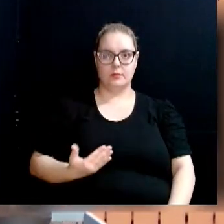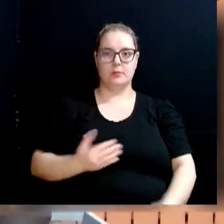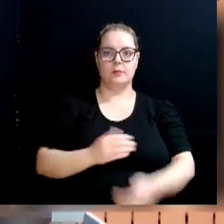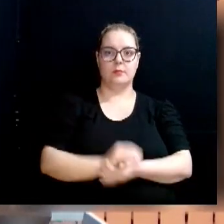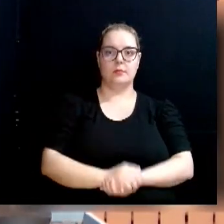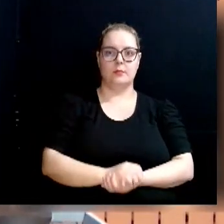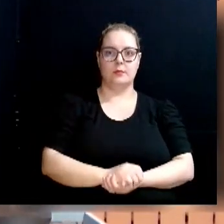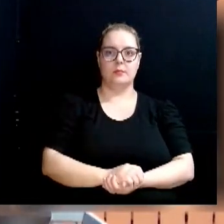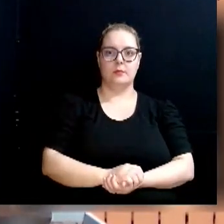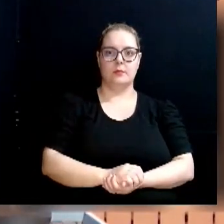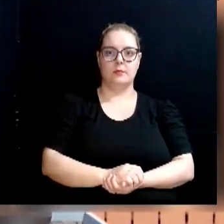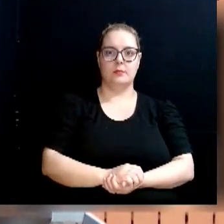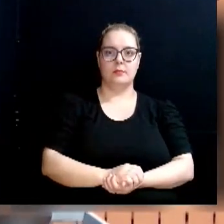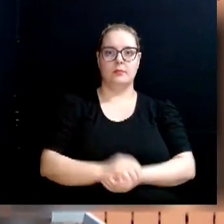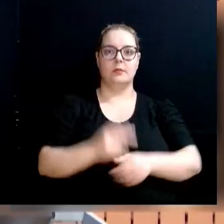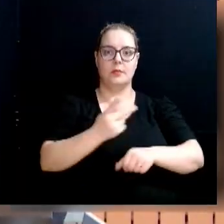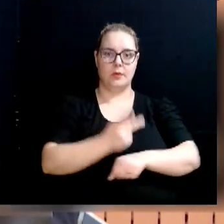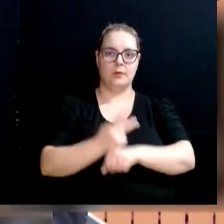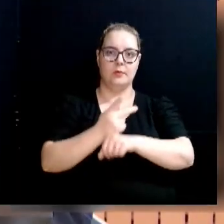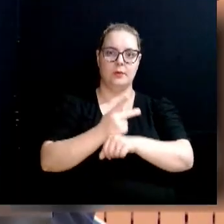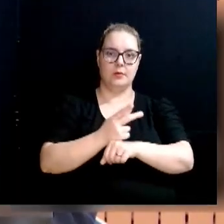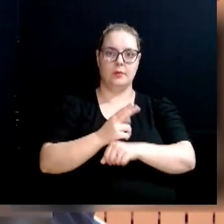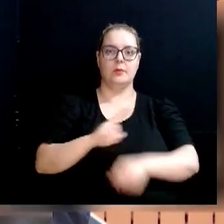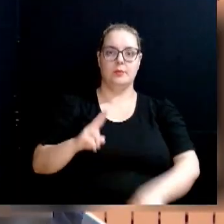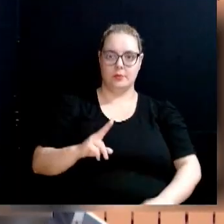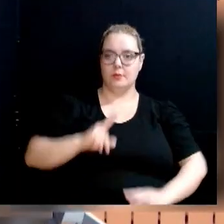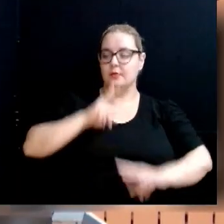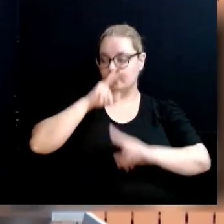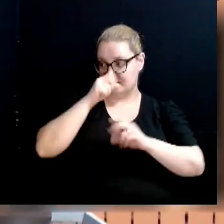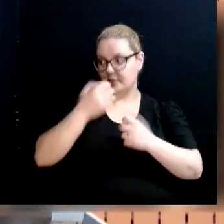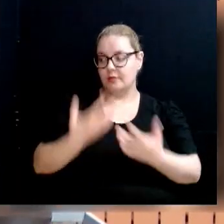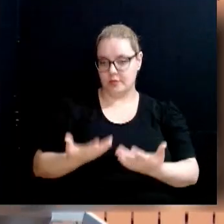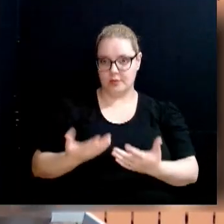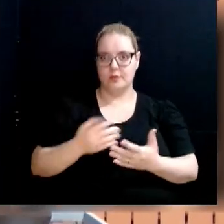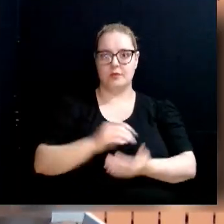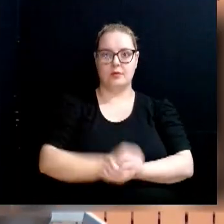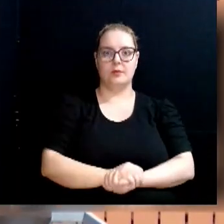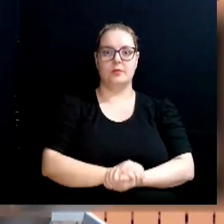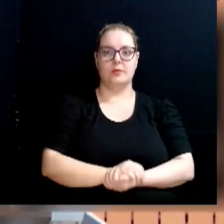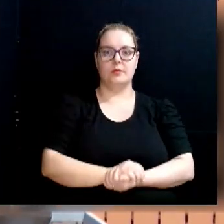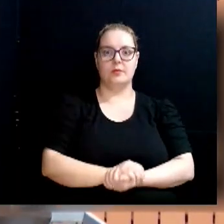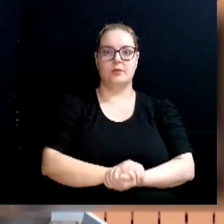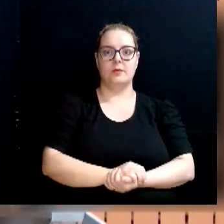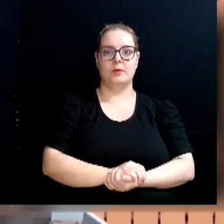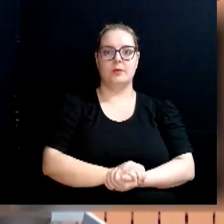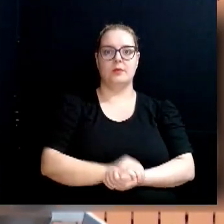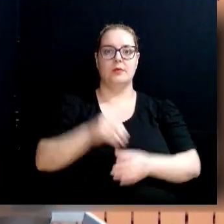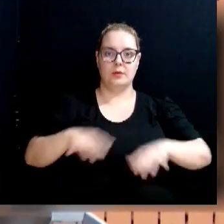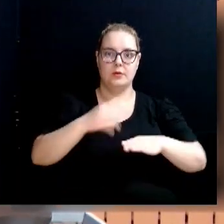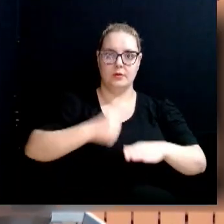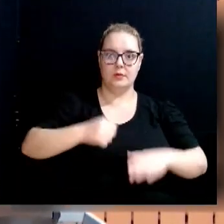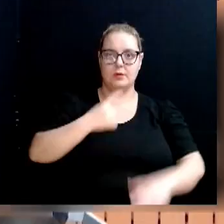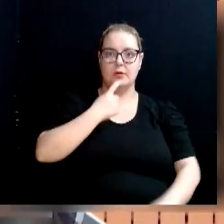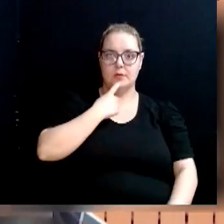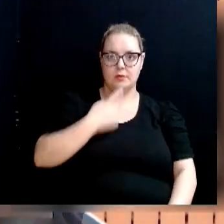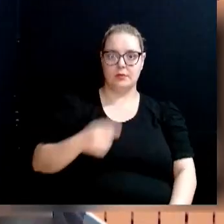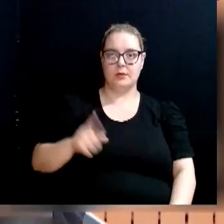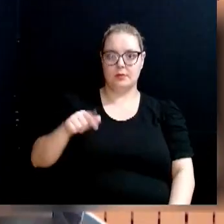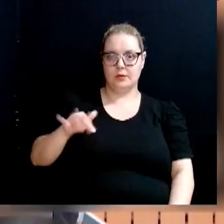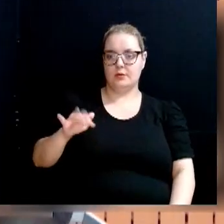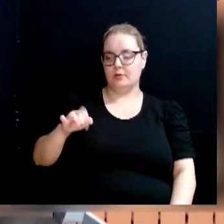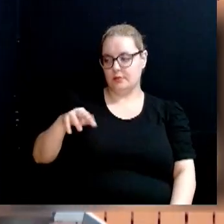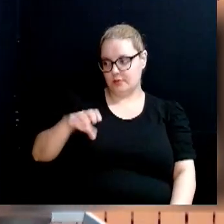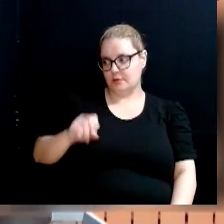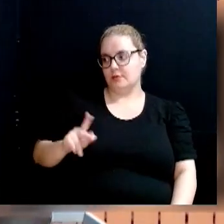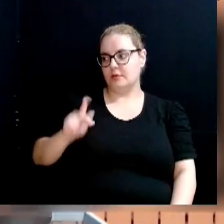Esse prêmio leva um nome muito forte, né, dentro da gastronomia campineira, que é o Fernando Kassab, que